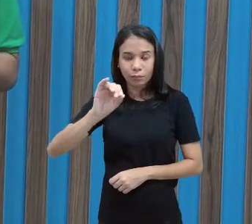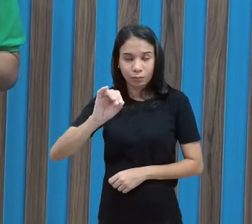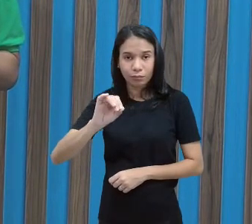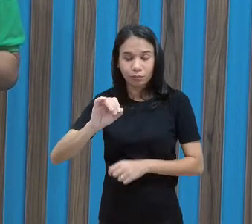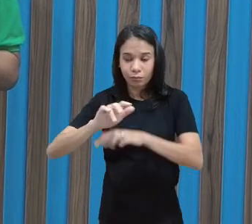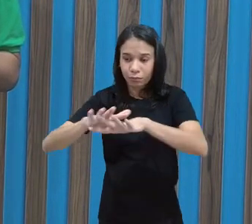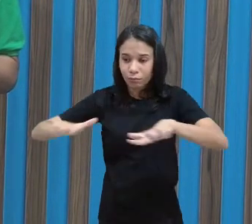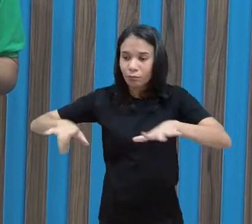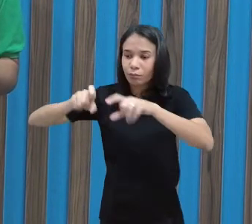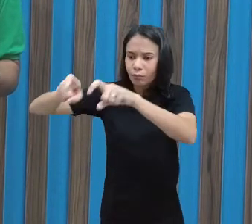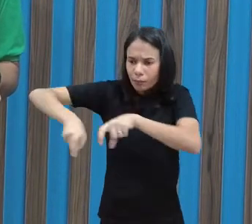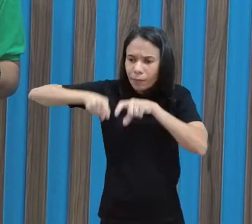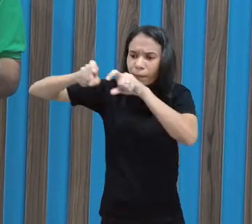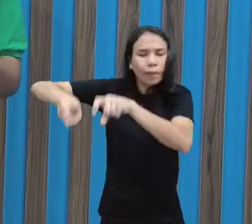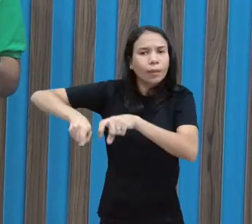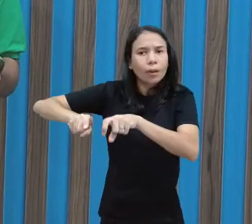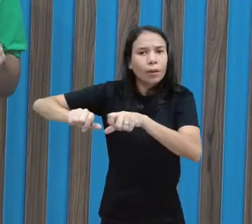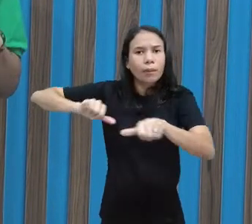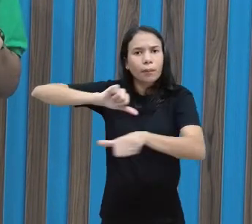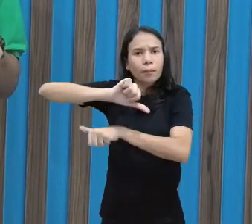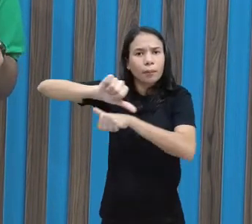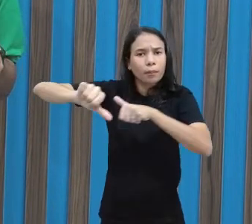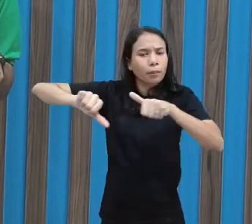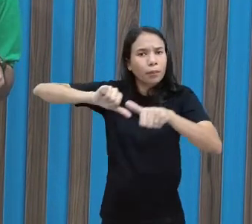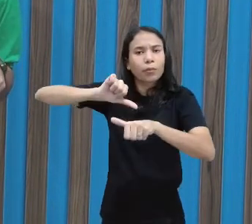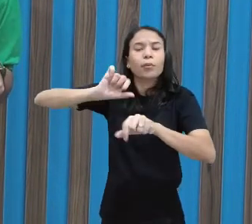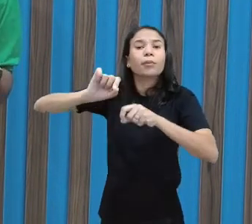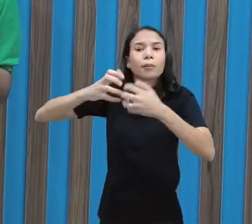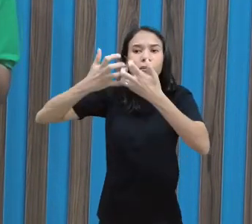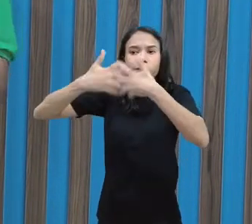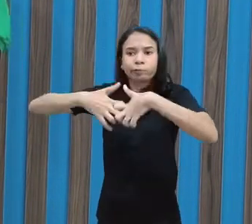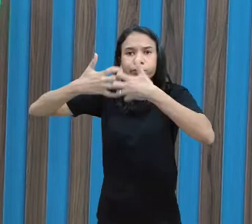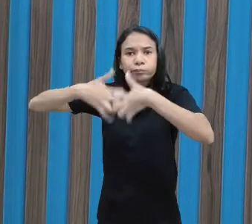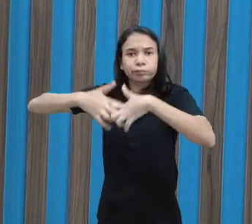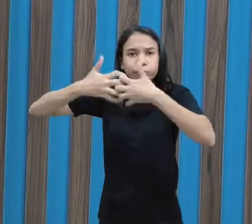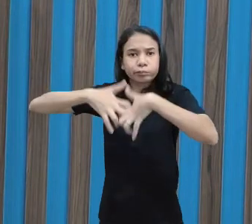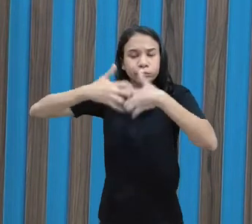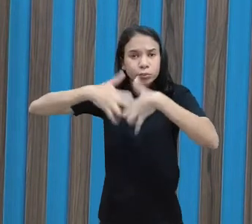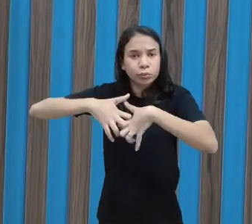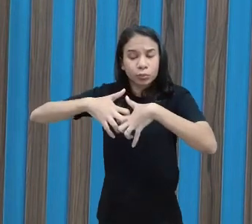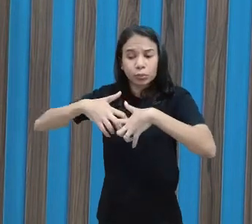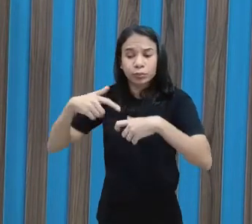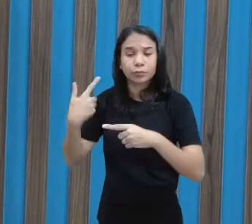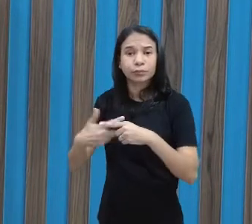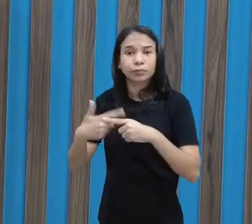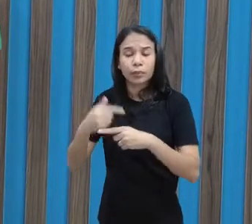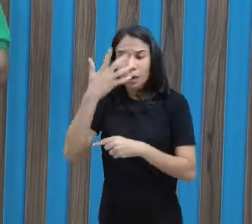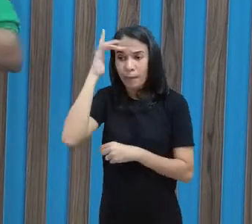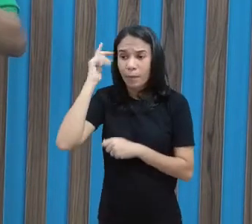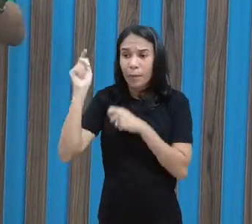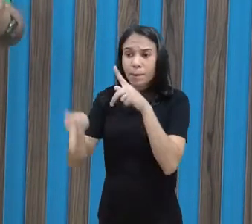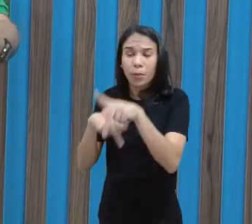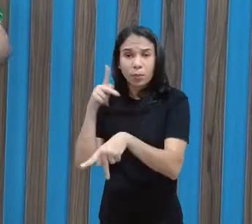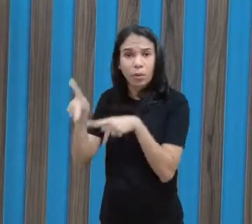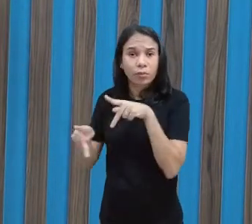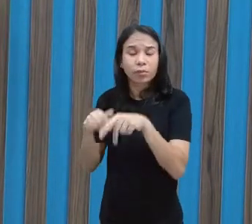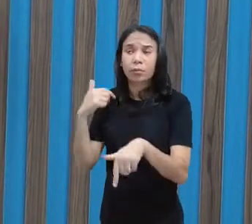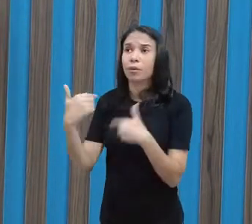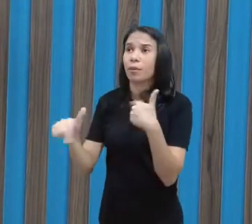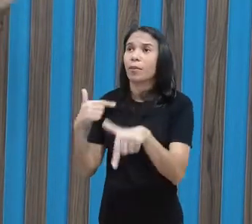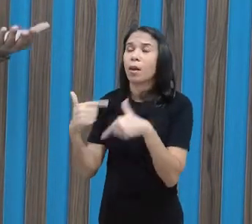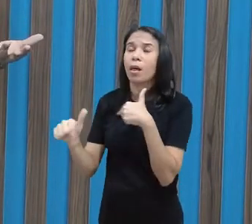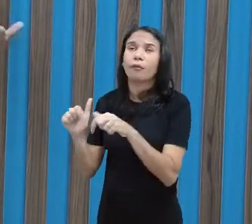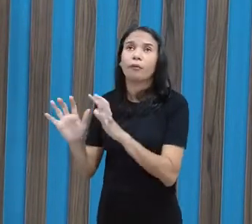mecanização levou a população rural para a cidade. Por quê? Porque uma colheitadeira,